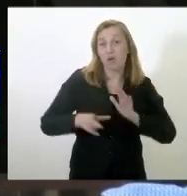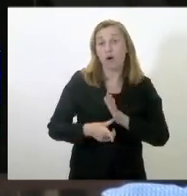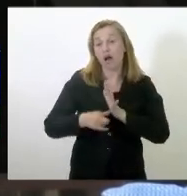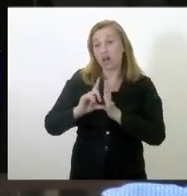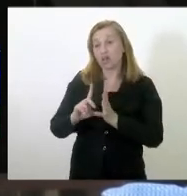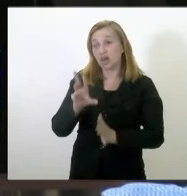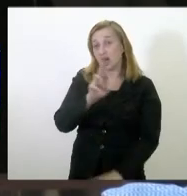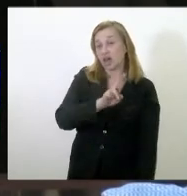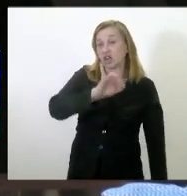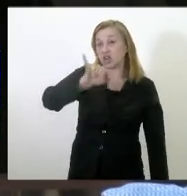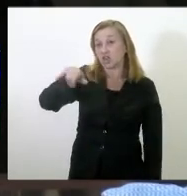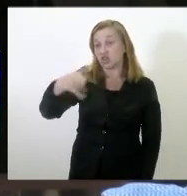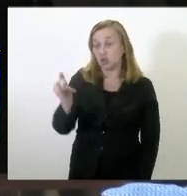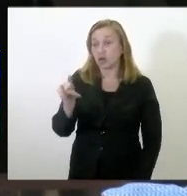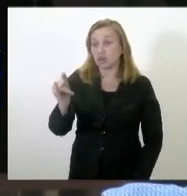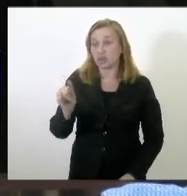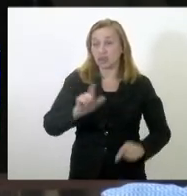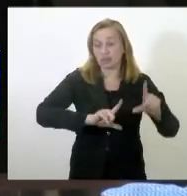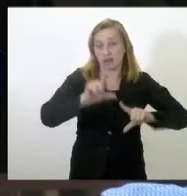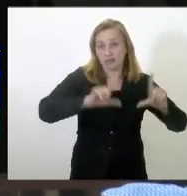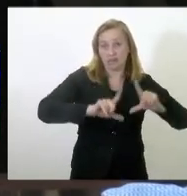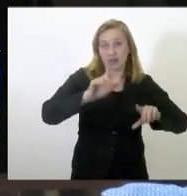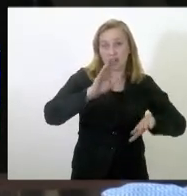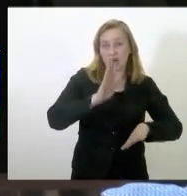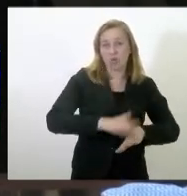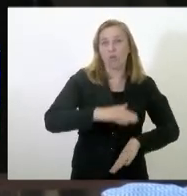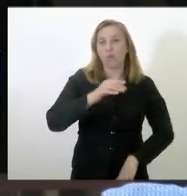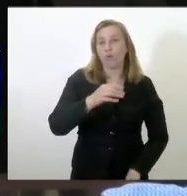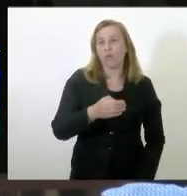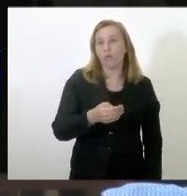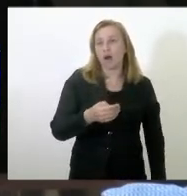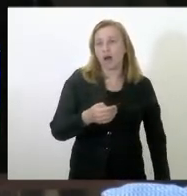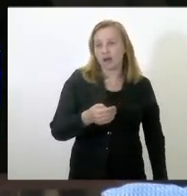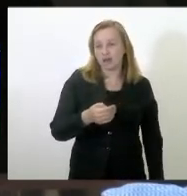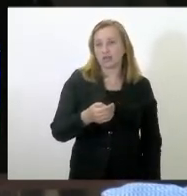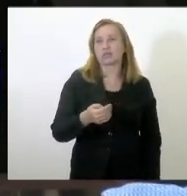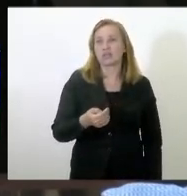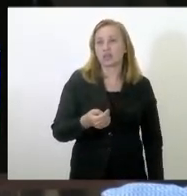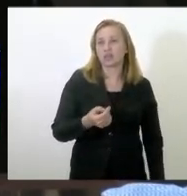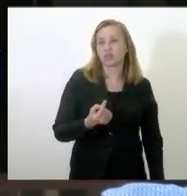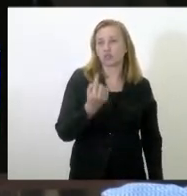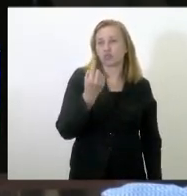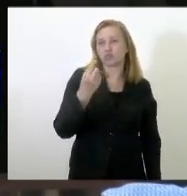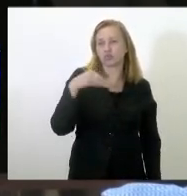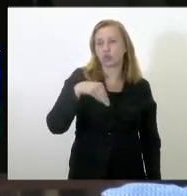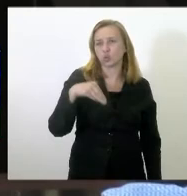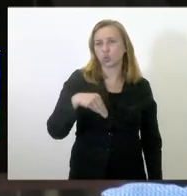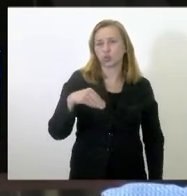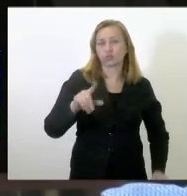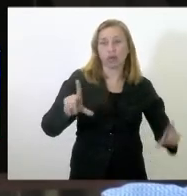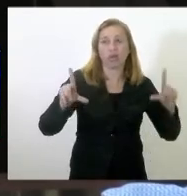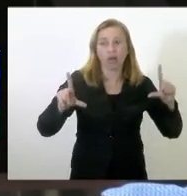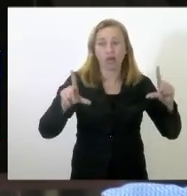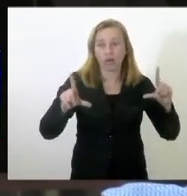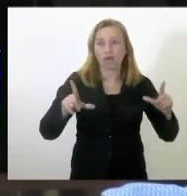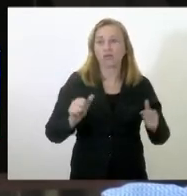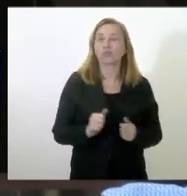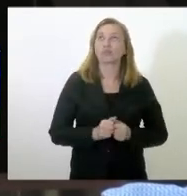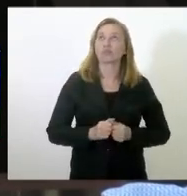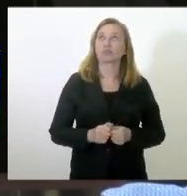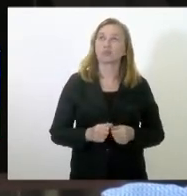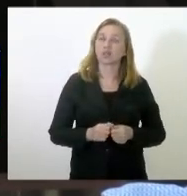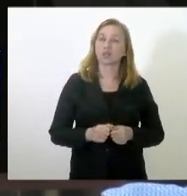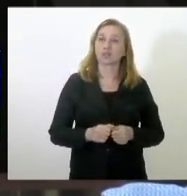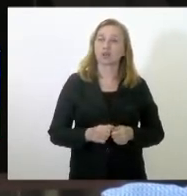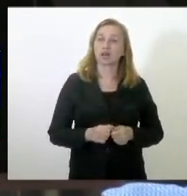RJTV, quase um minuto de publicidade. Uma vez passei ali na Praça Sibelius, não sei se a Vossa Excelência sabe